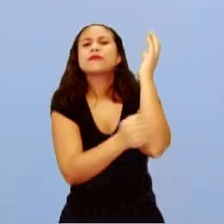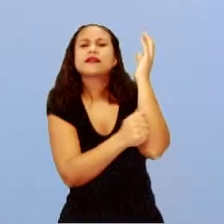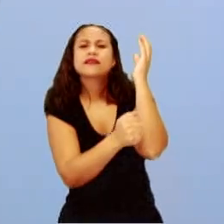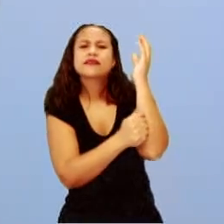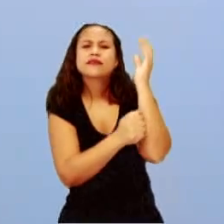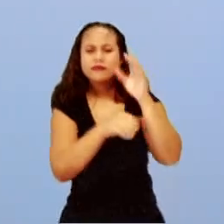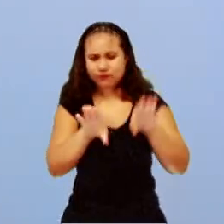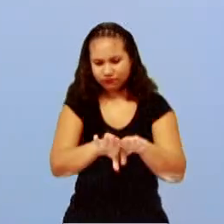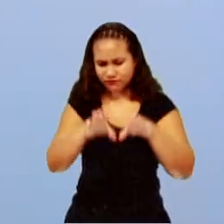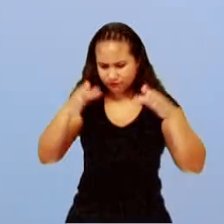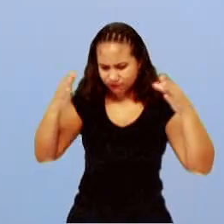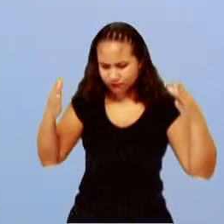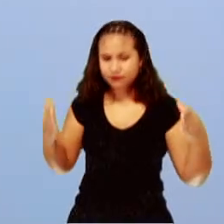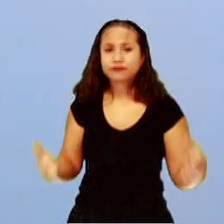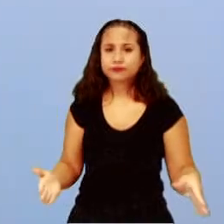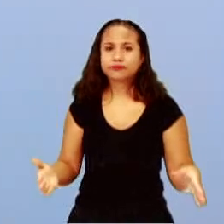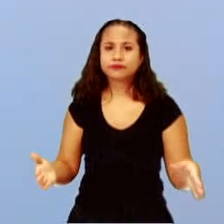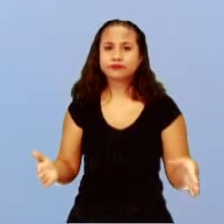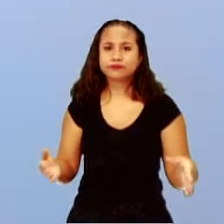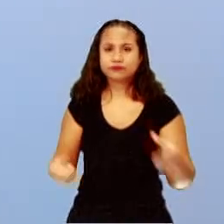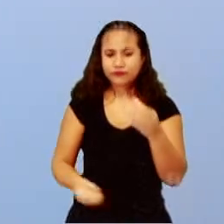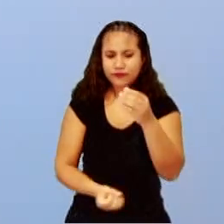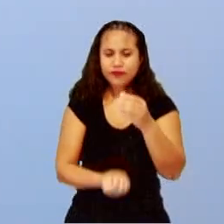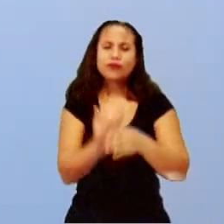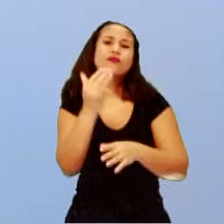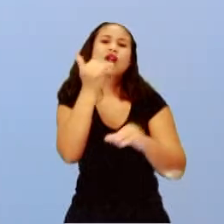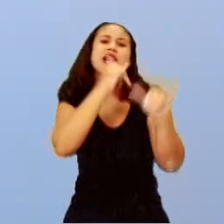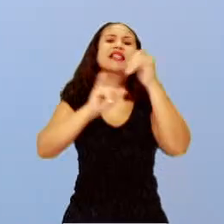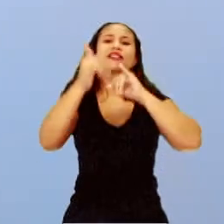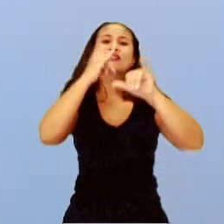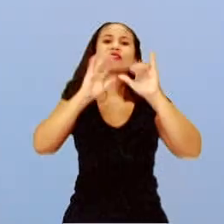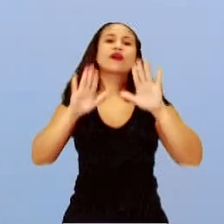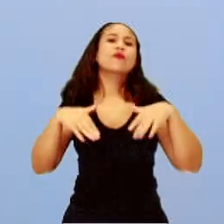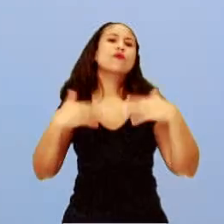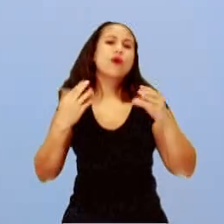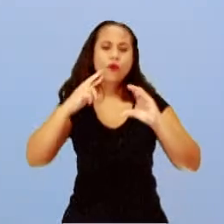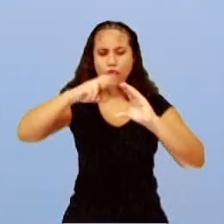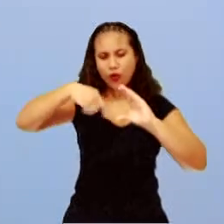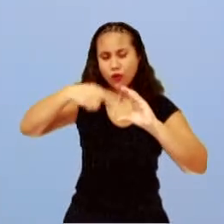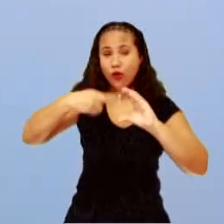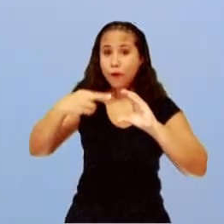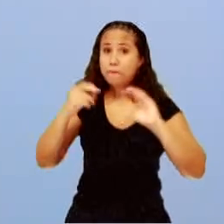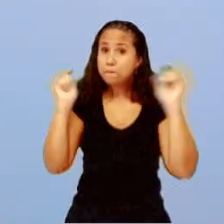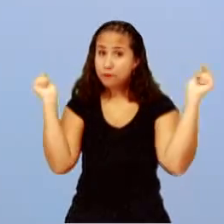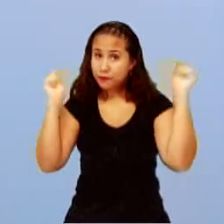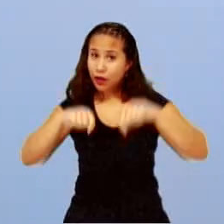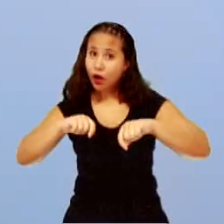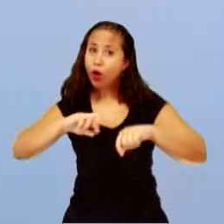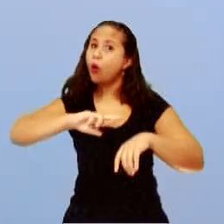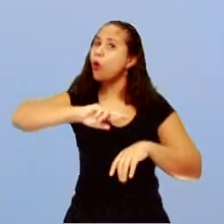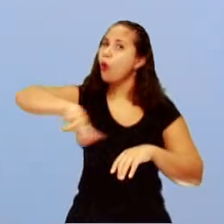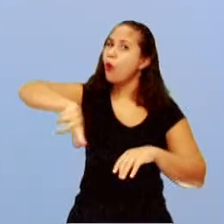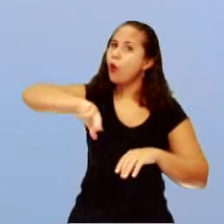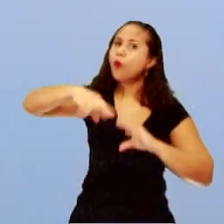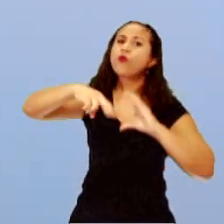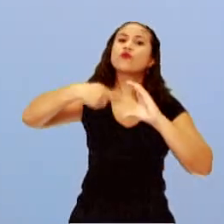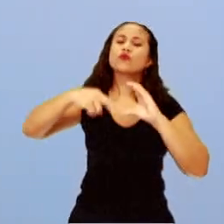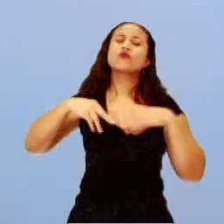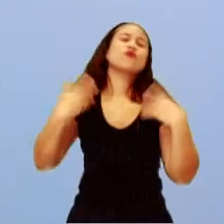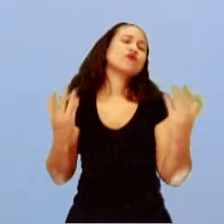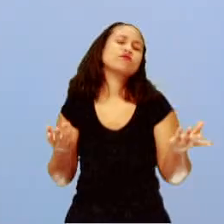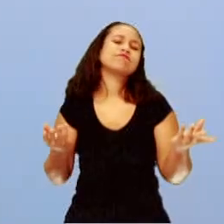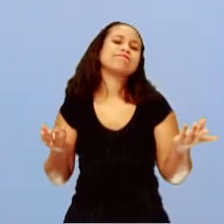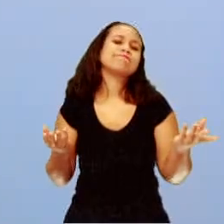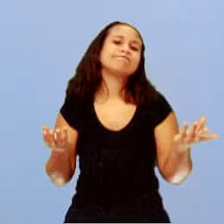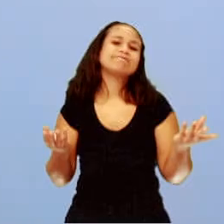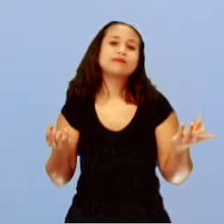Uma mesa. A fonte de energia dela é uma fonte renovável ou é uma fonte não renovável? Eu quero